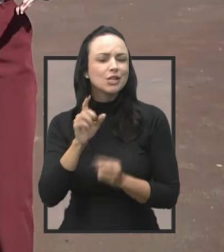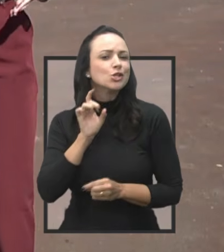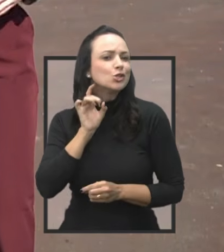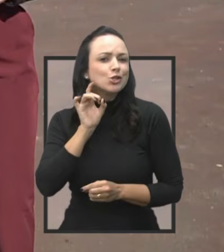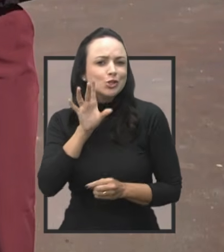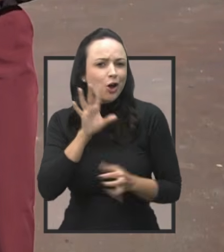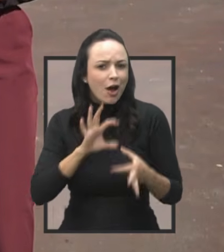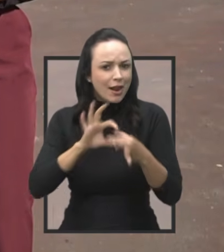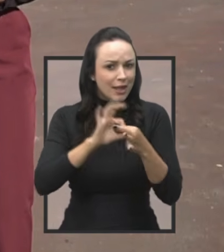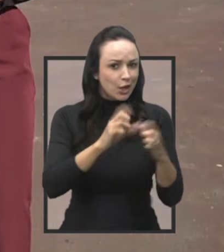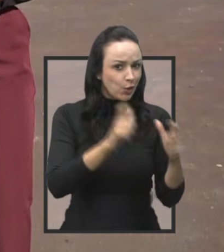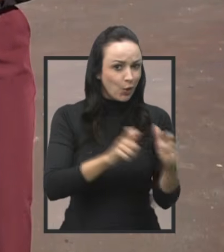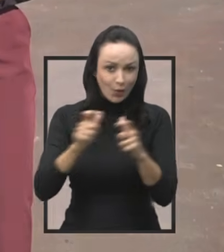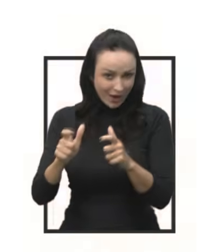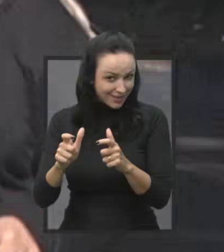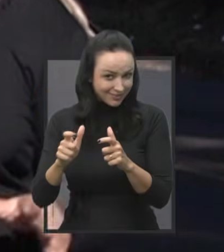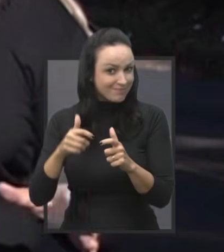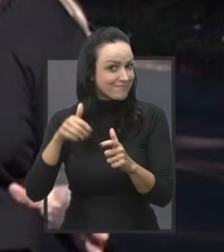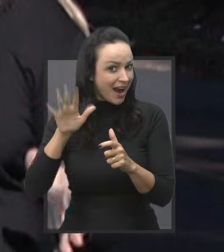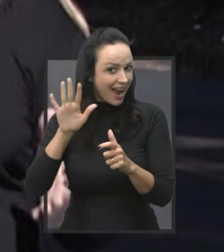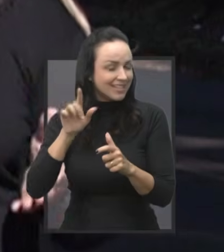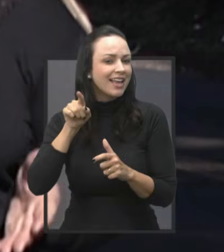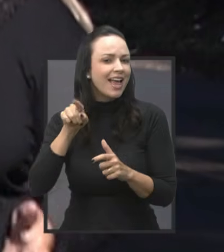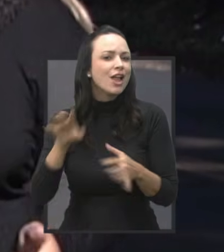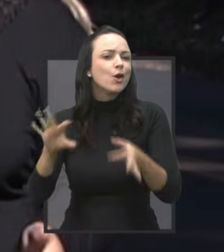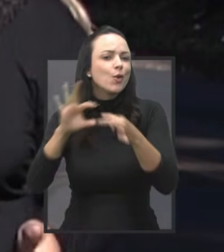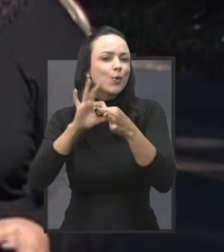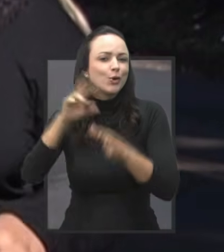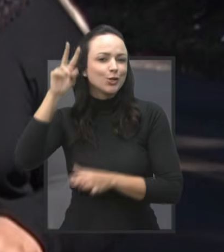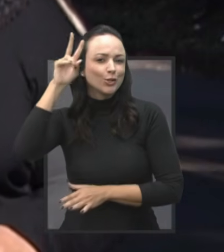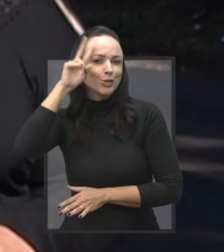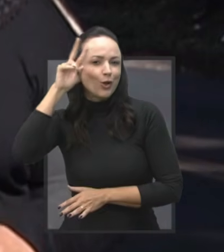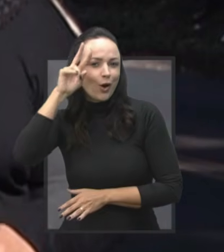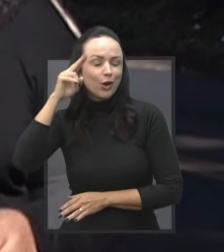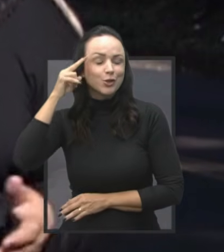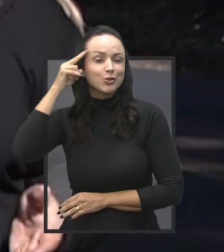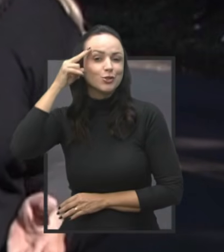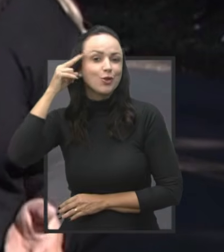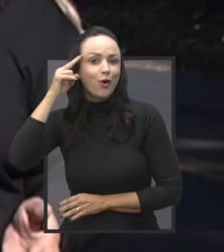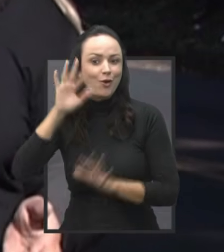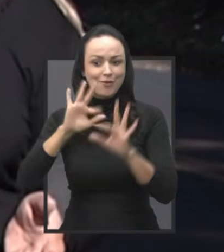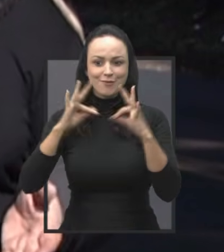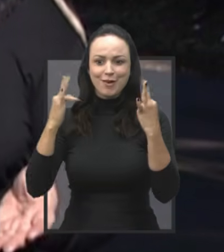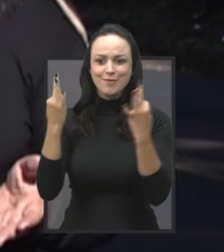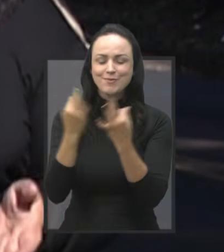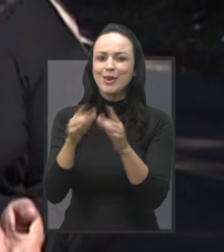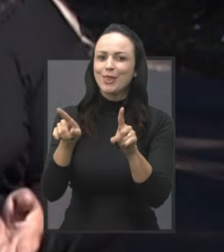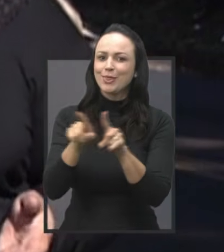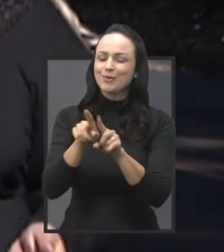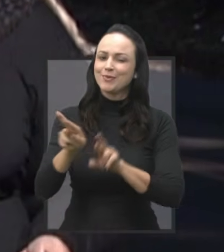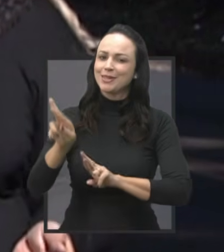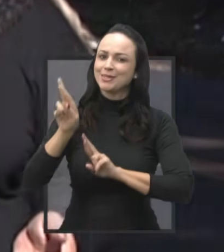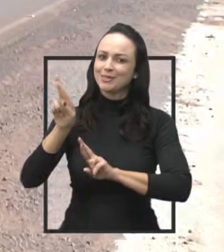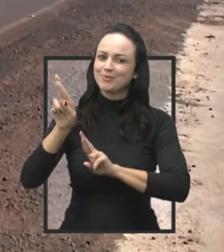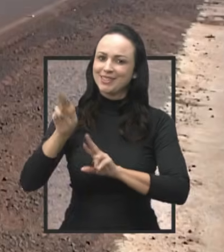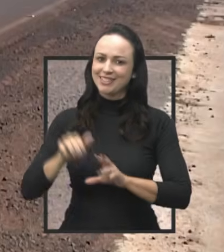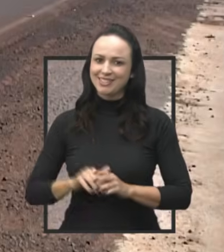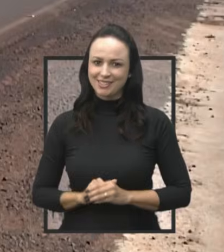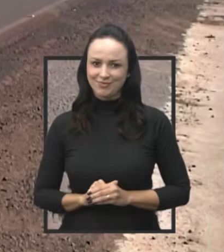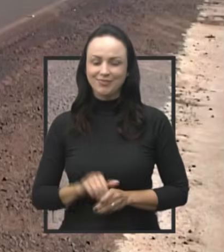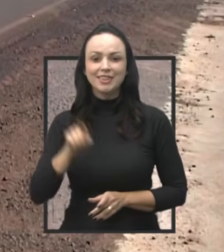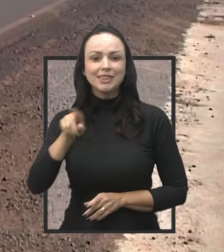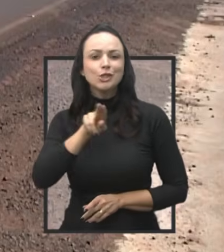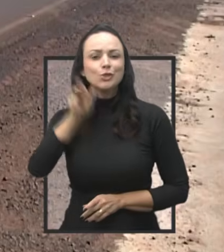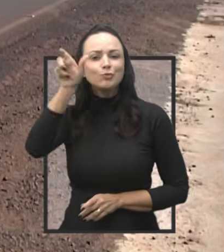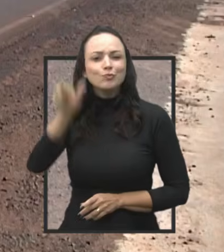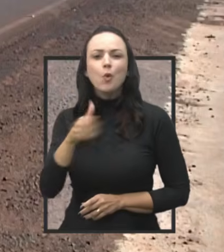muito mais do que unir dois lugares. Ela une histórias, sonhos, famílias e esperança. E carrega